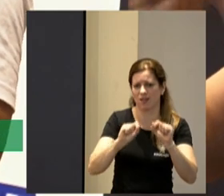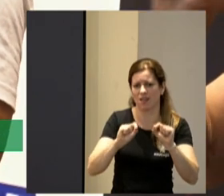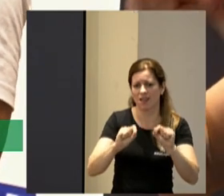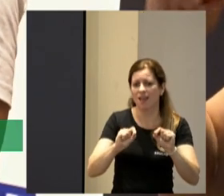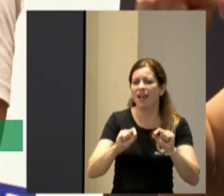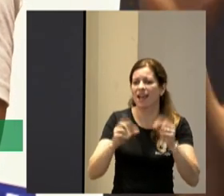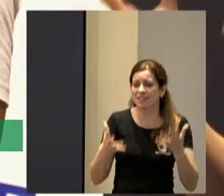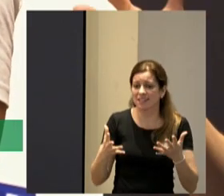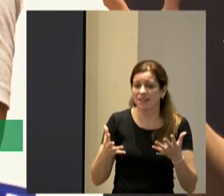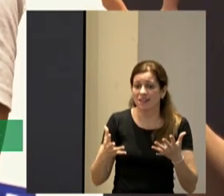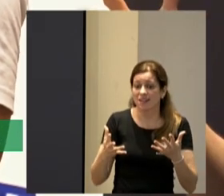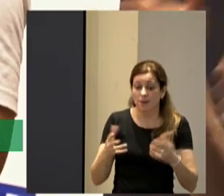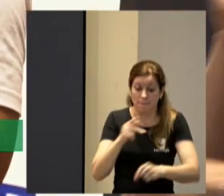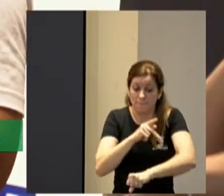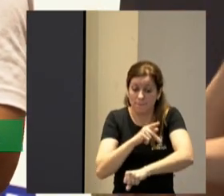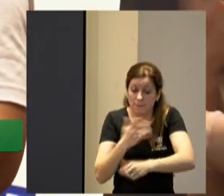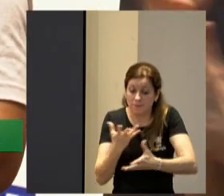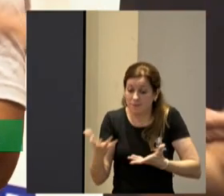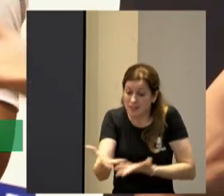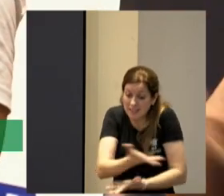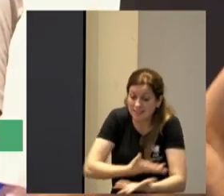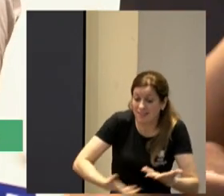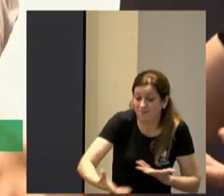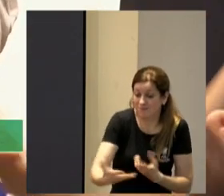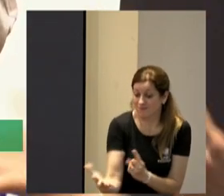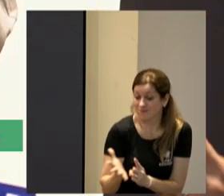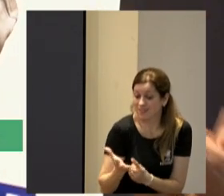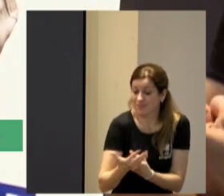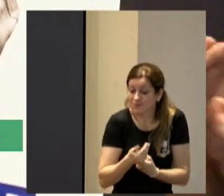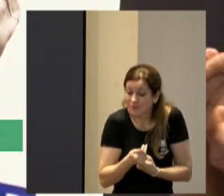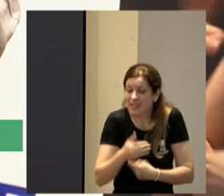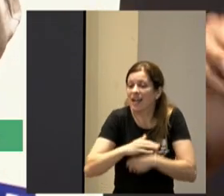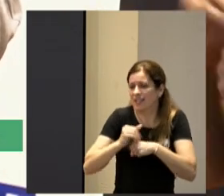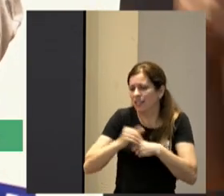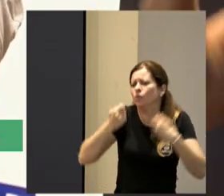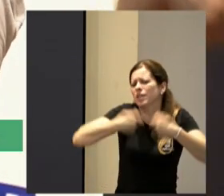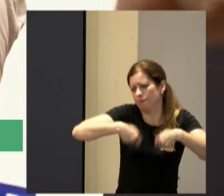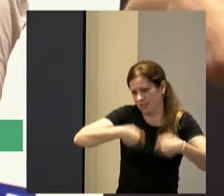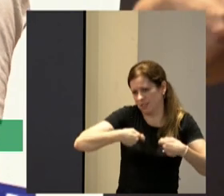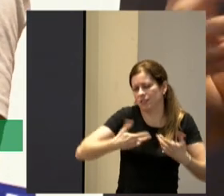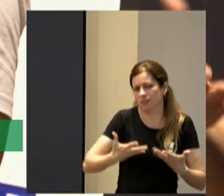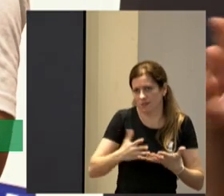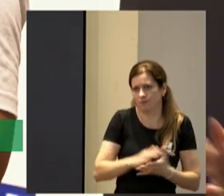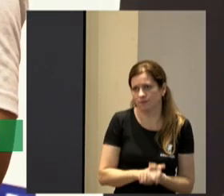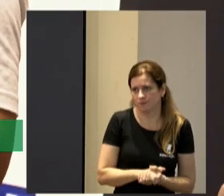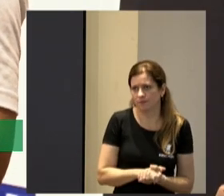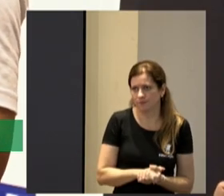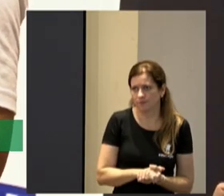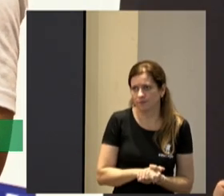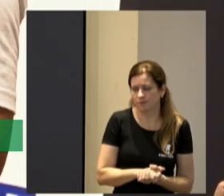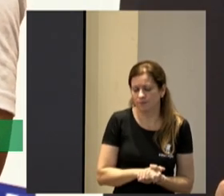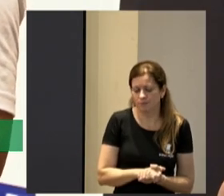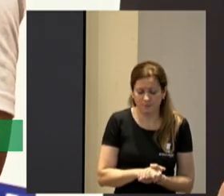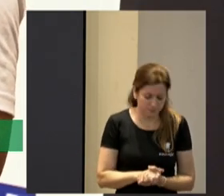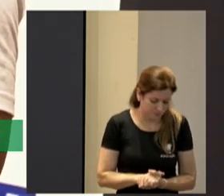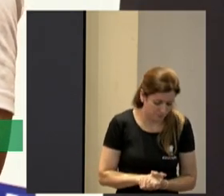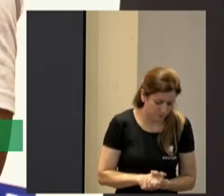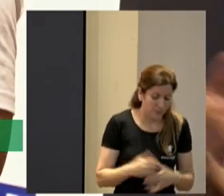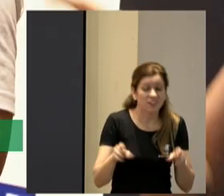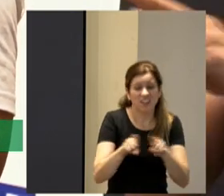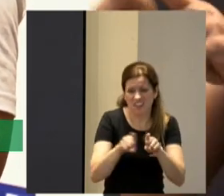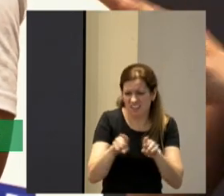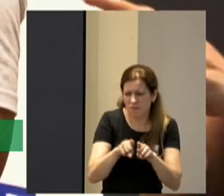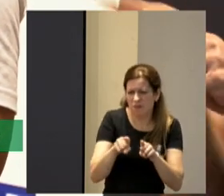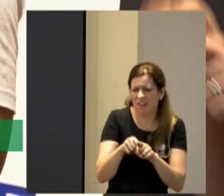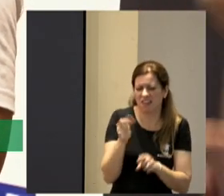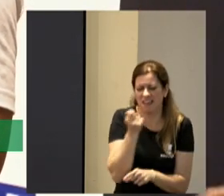de hostilidade de outros professores, piadinhas políticas de necessário em ambiente escolar, piadinha sobre